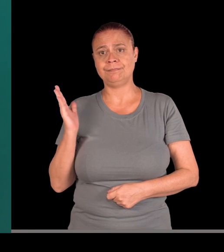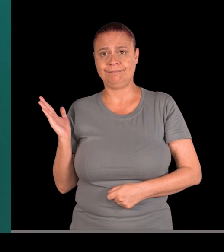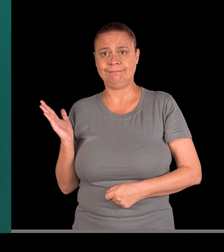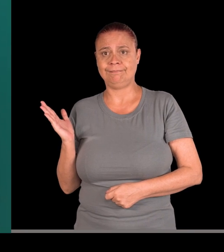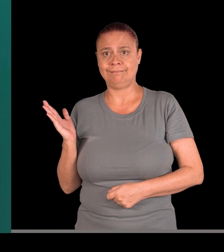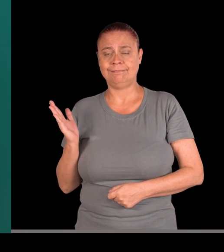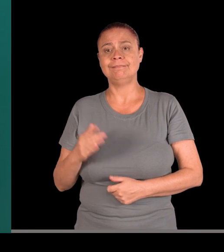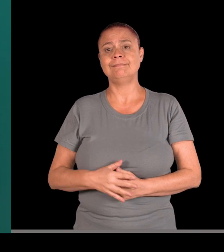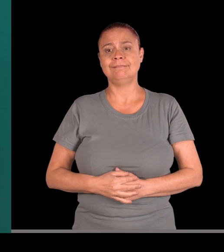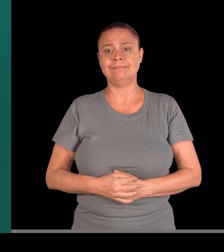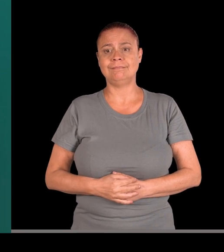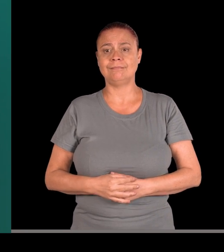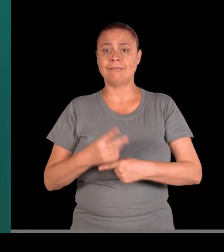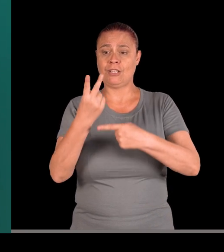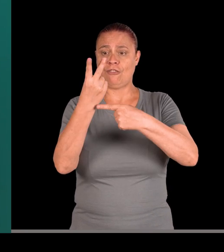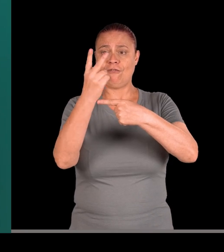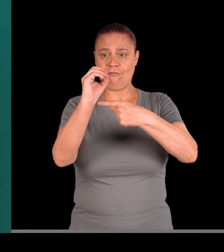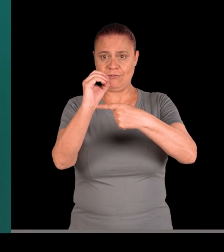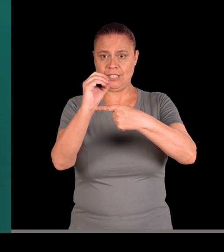olha,